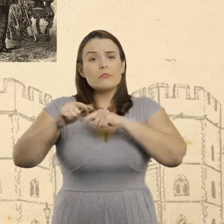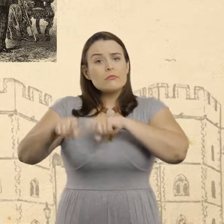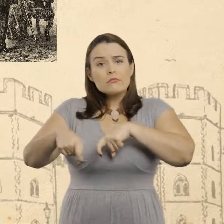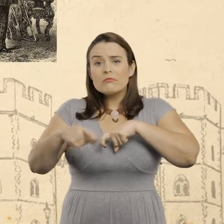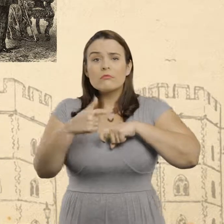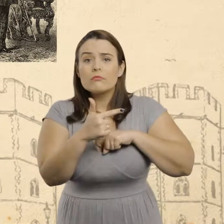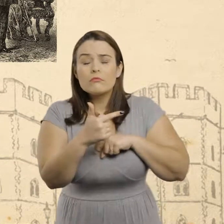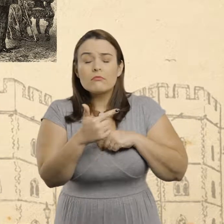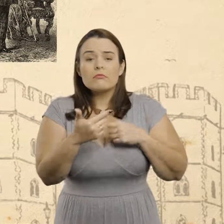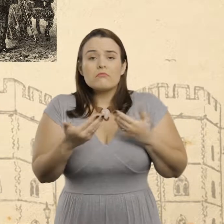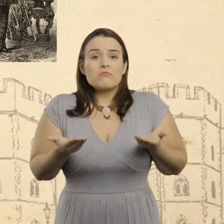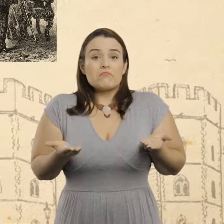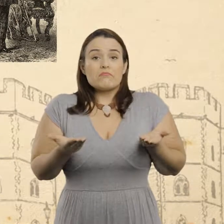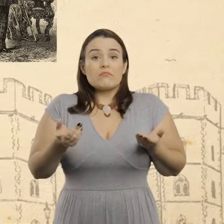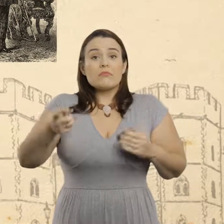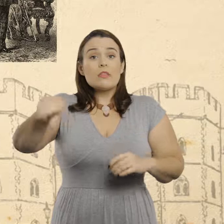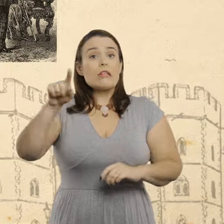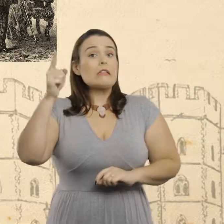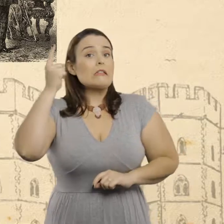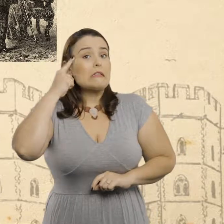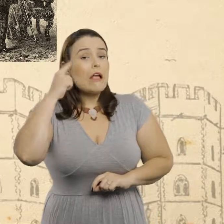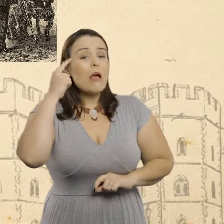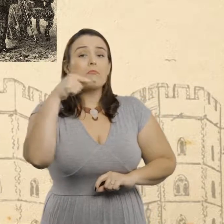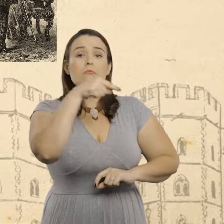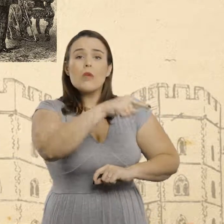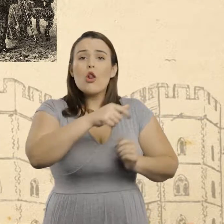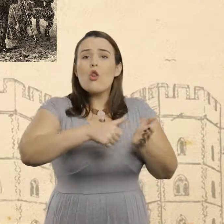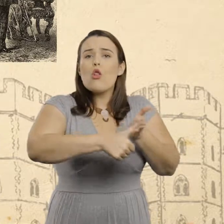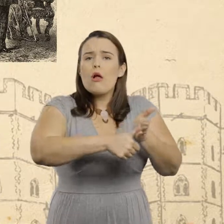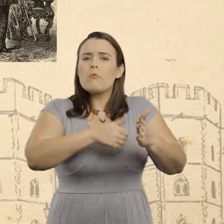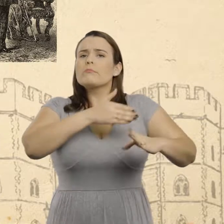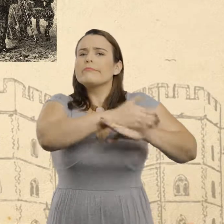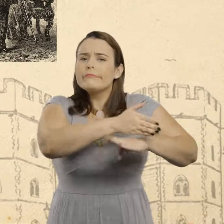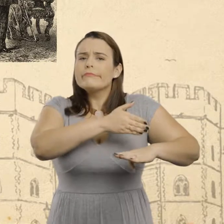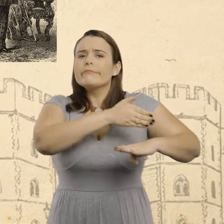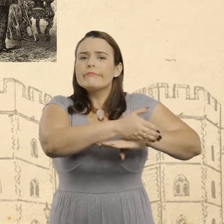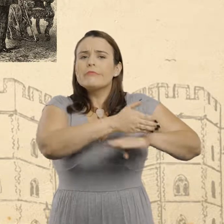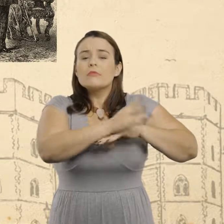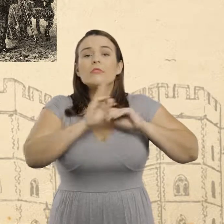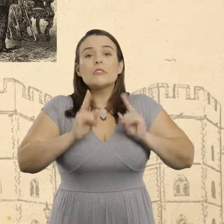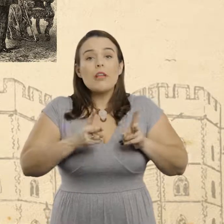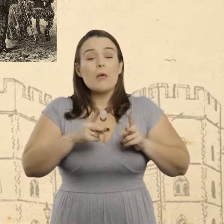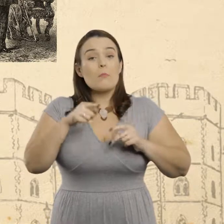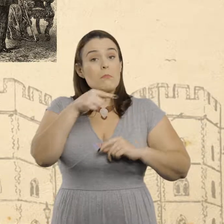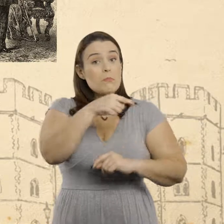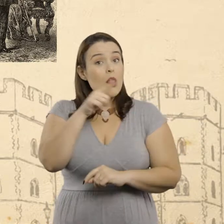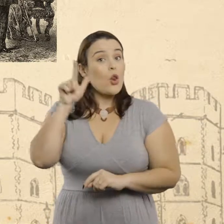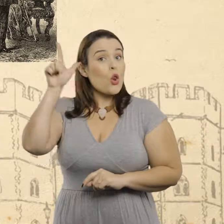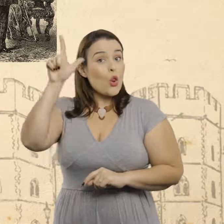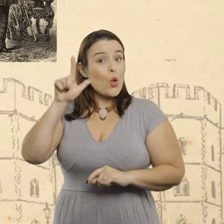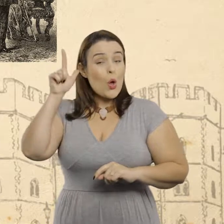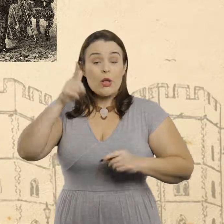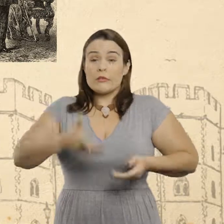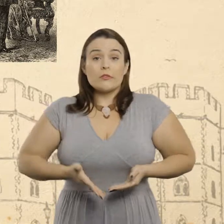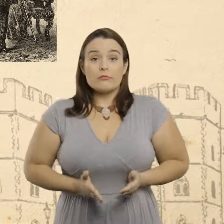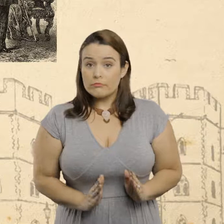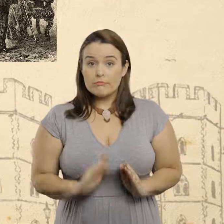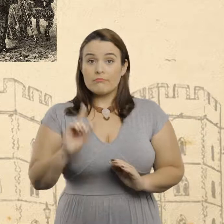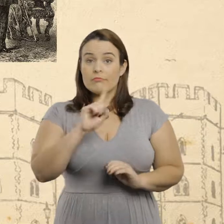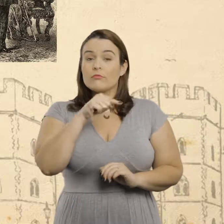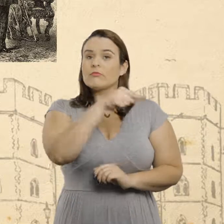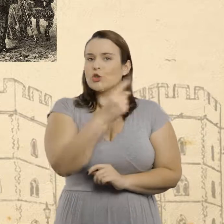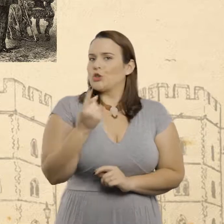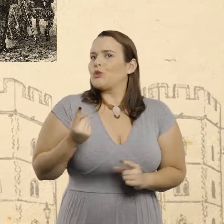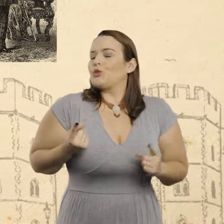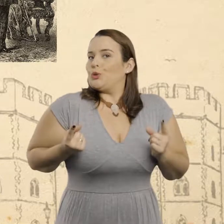agricultor. Tudo que as pessoas sabiam é que ele ia a um clube e que ele não nasceu em Londres. Phileas Fogg tinha